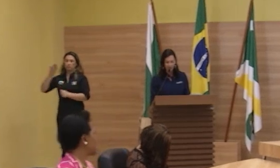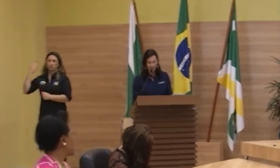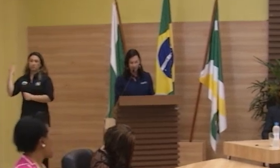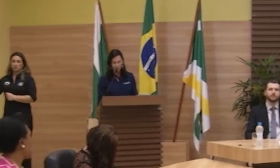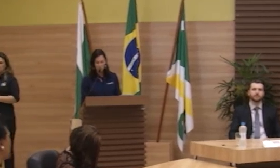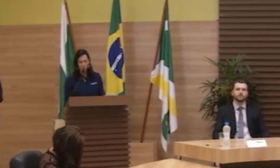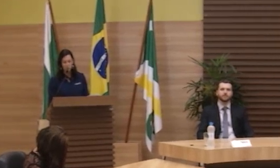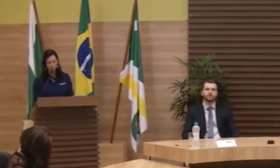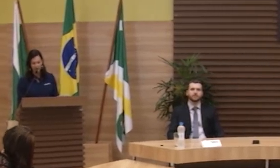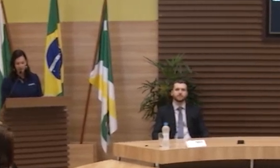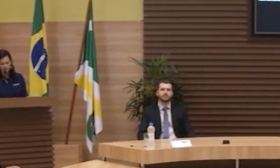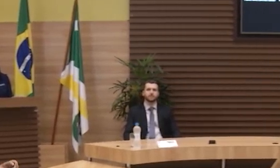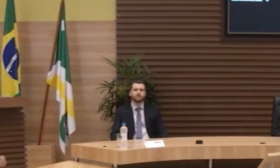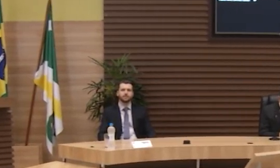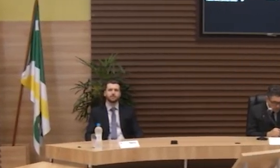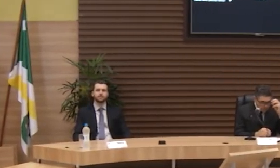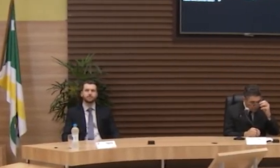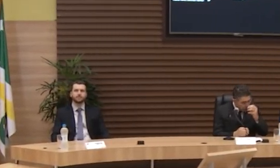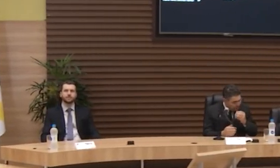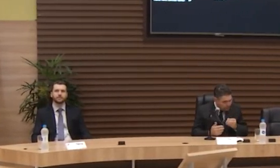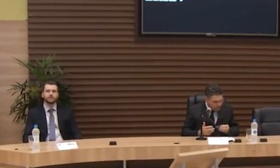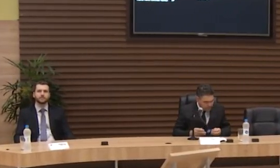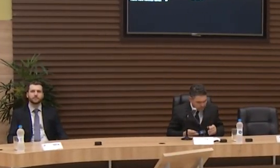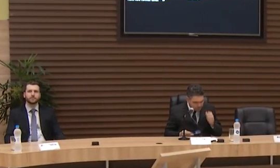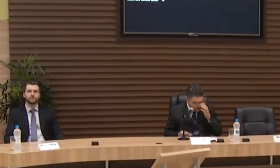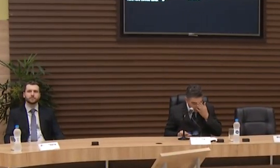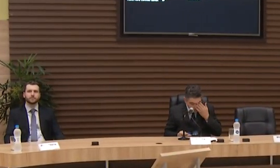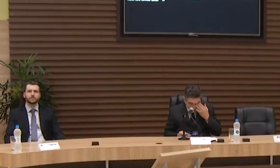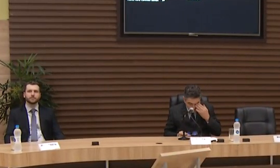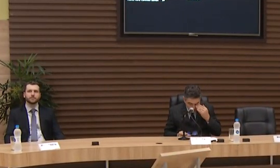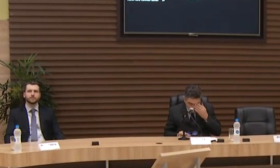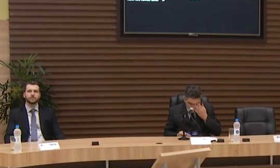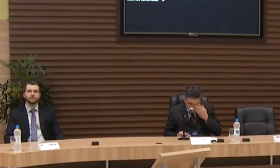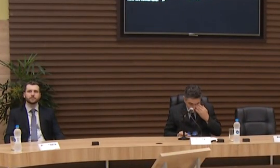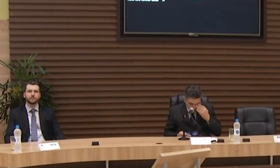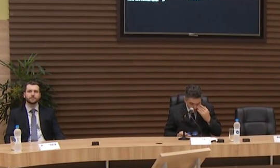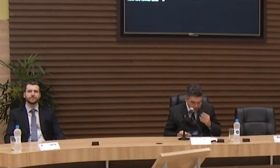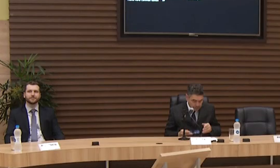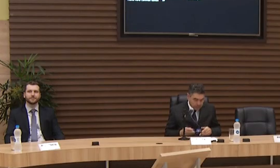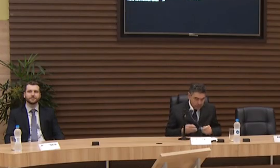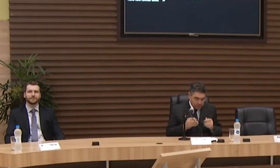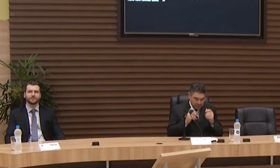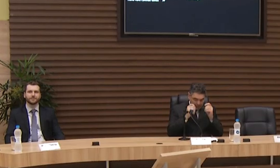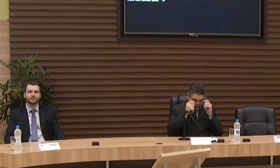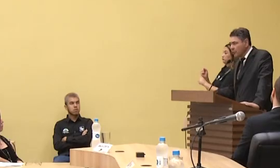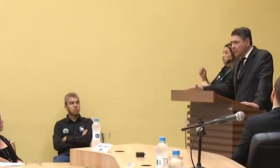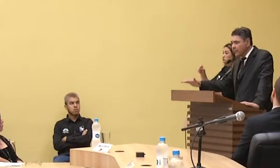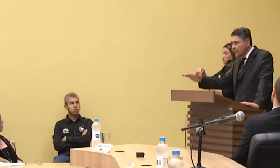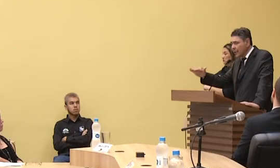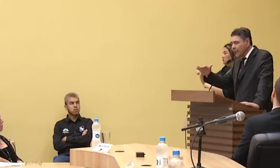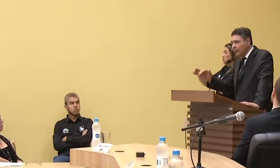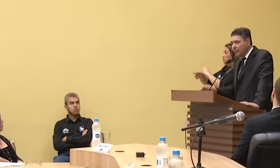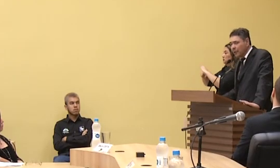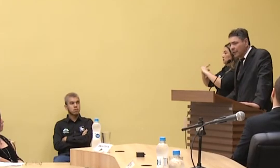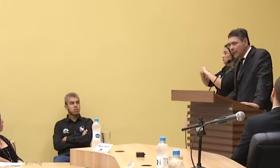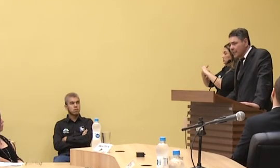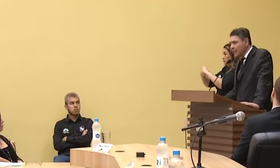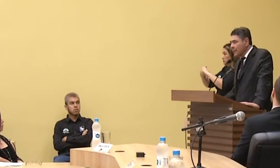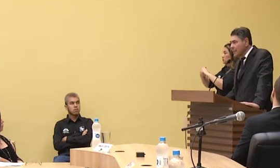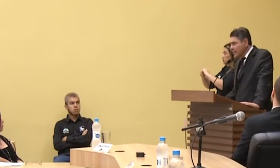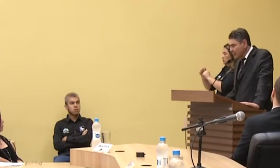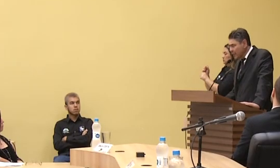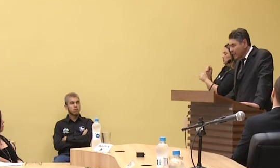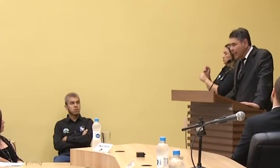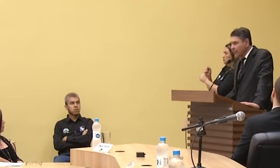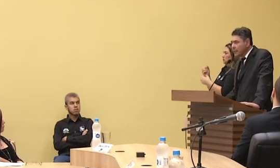Branco eu reajuste dos vencimentos com implantação do 13º salário para vereadores já aprovados em